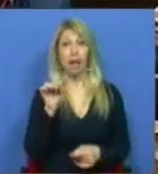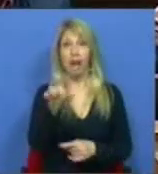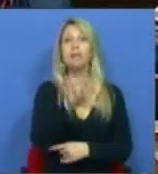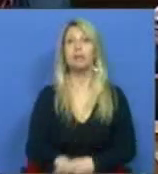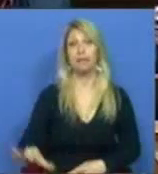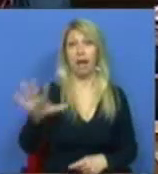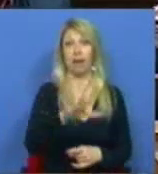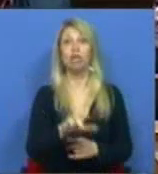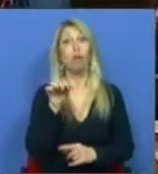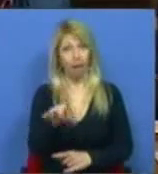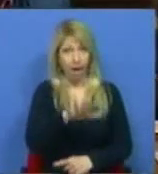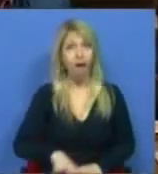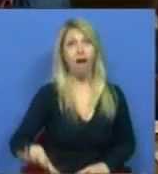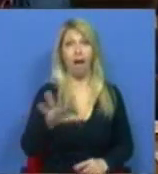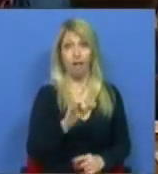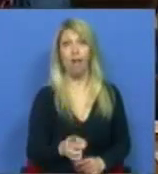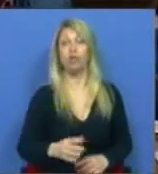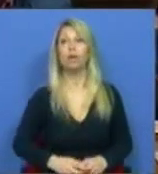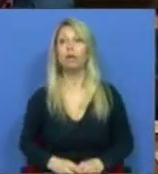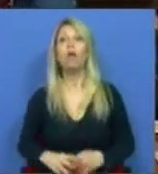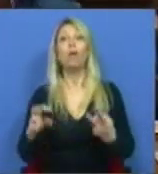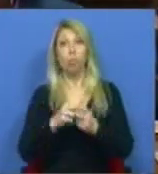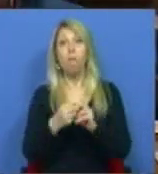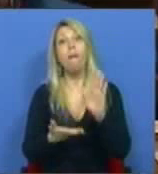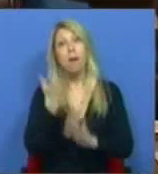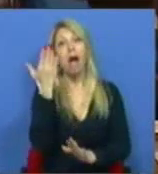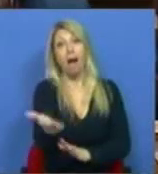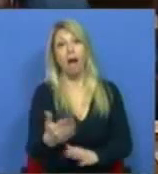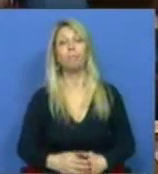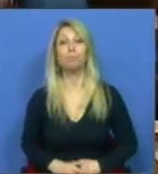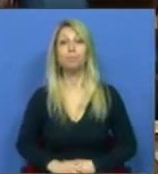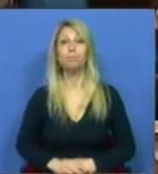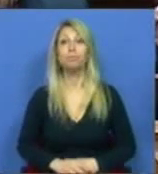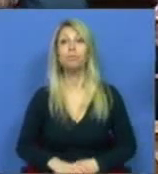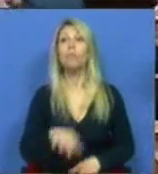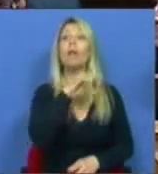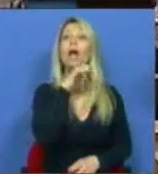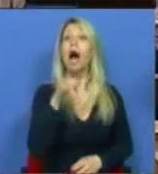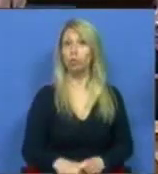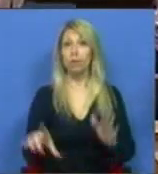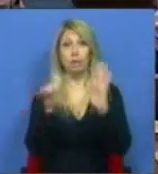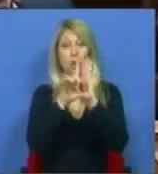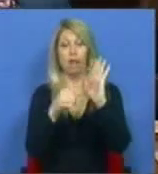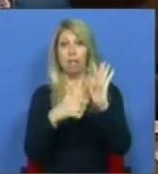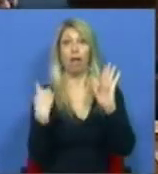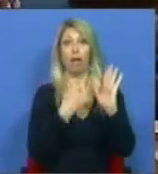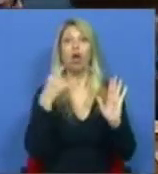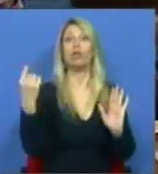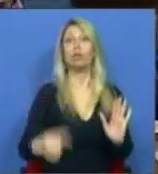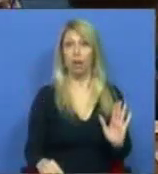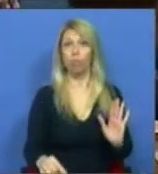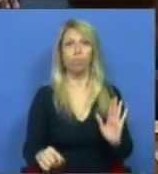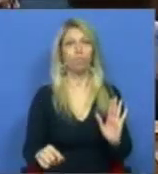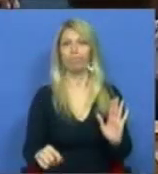áreas que temos mais problemas. E a autorização legislativa que nós temos não